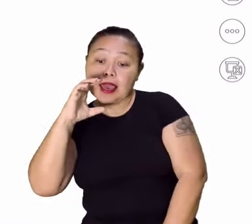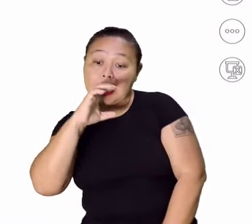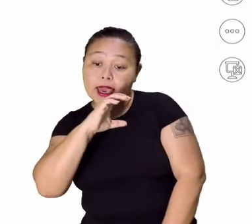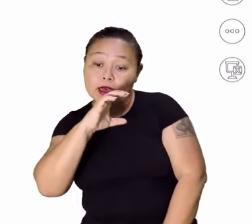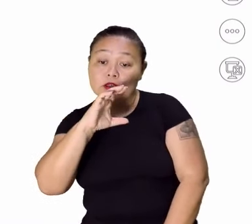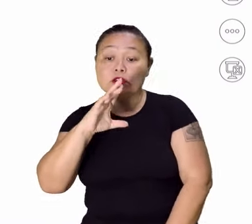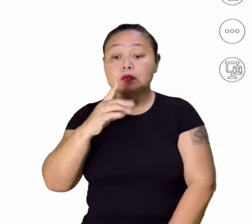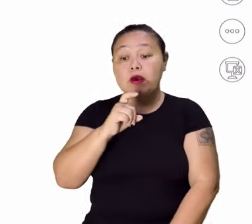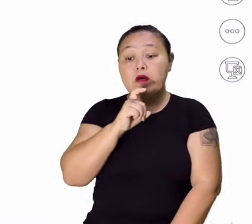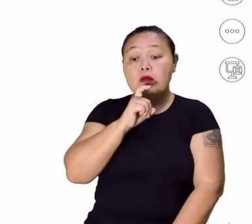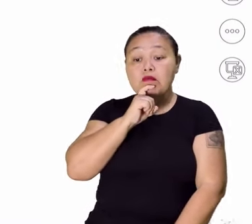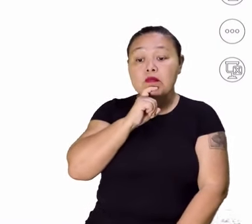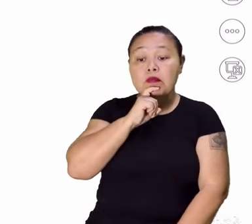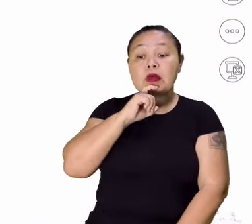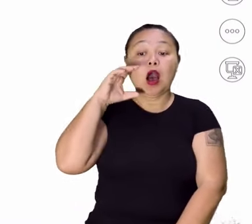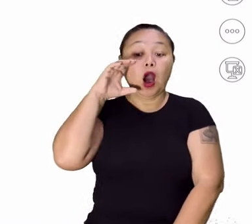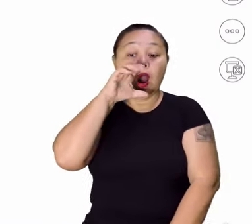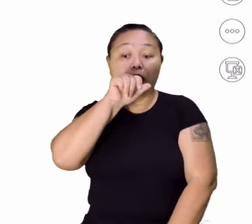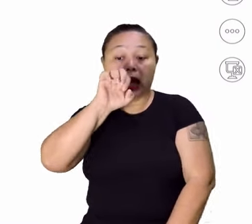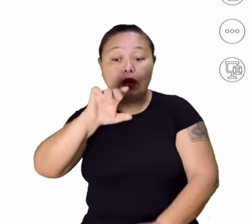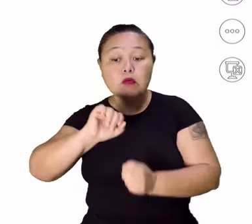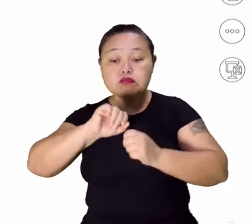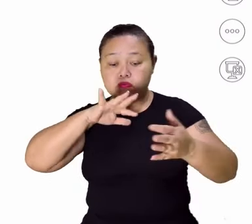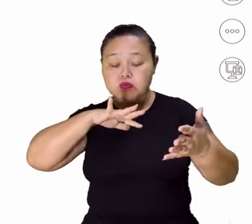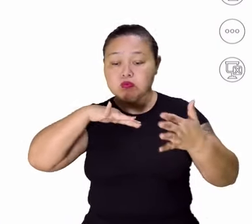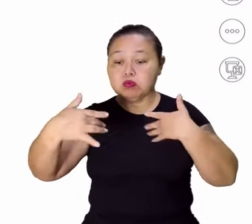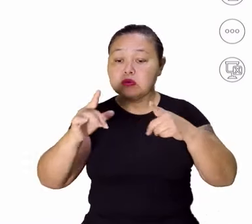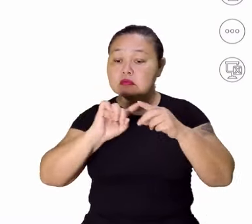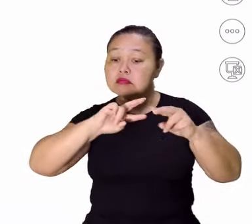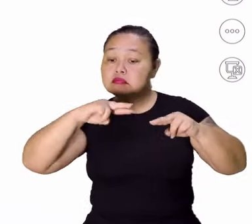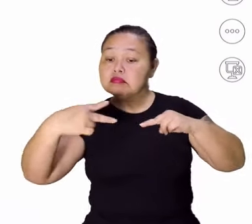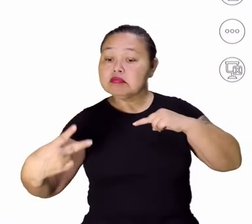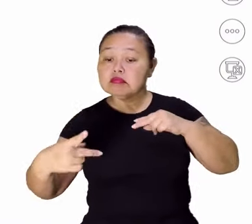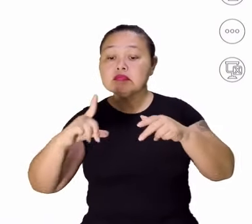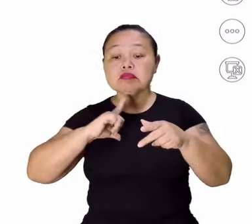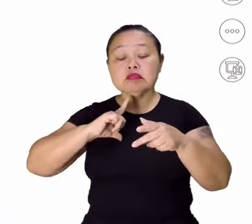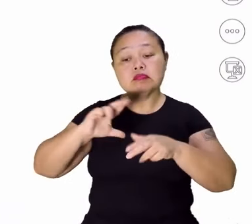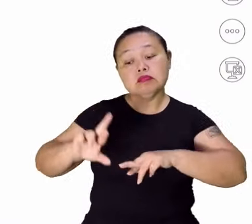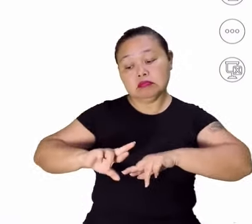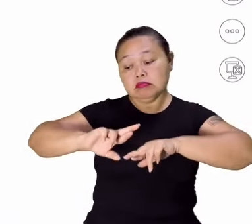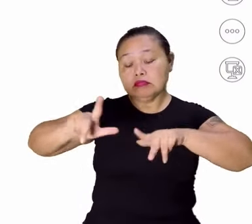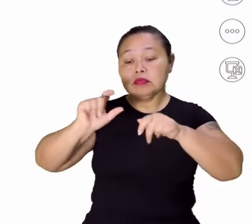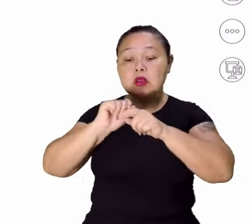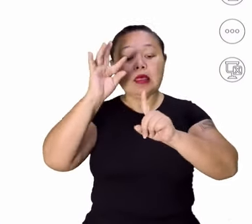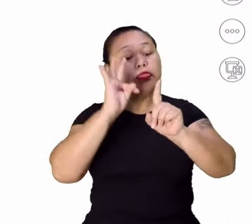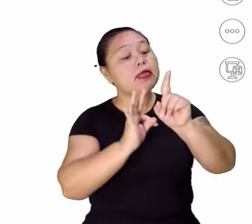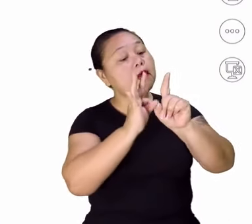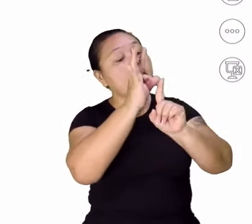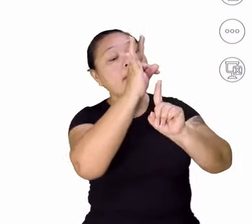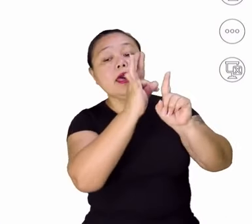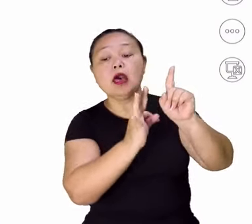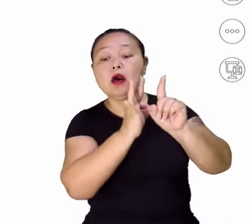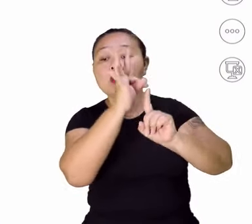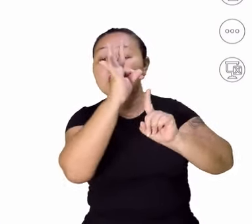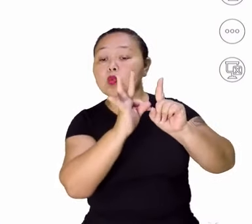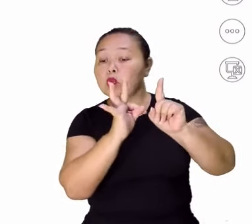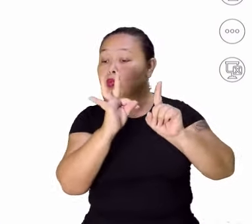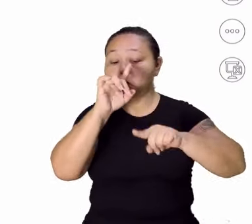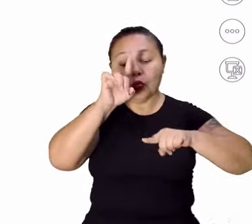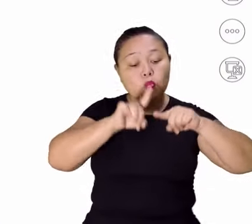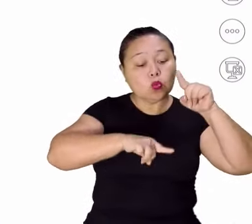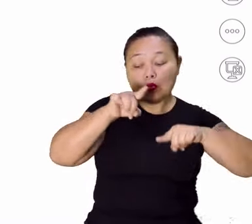calor, ele só vai se movimentar, ele só vai ser uma energia transferida, enquanto tiver a diferença de temperatura entre os corpos que